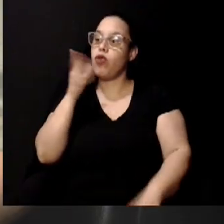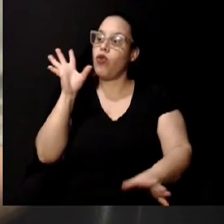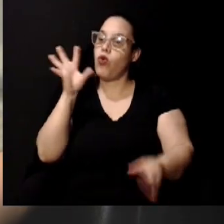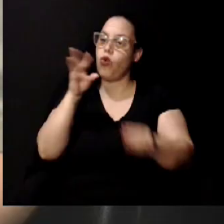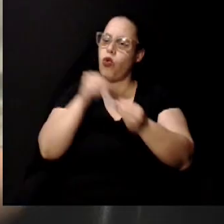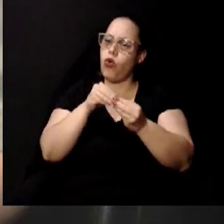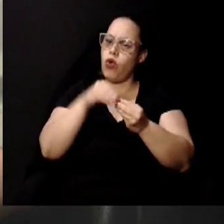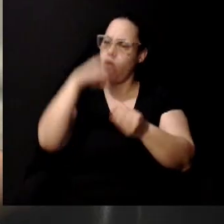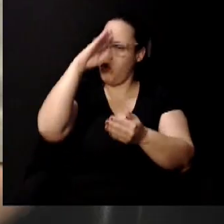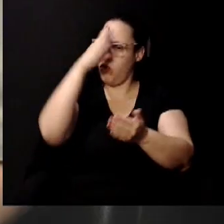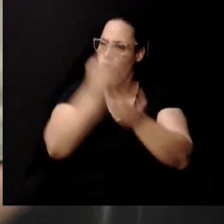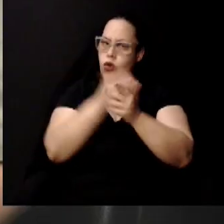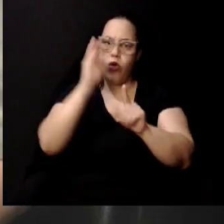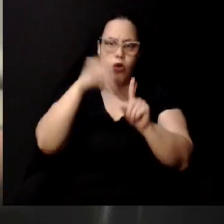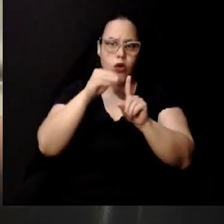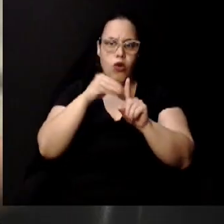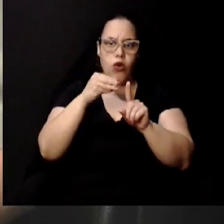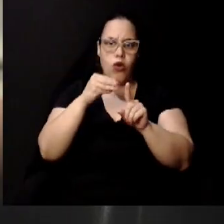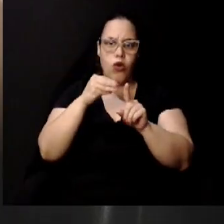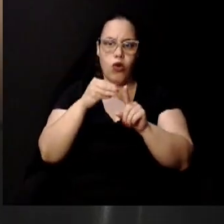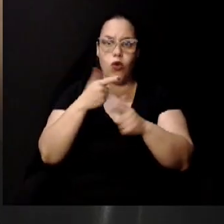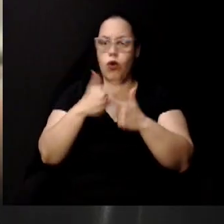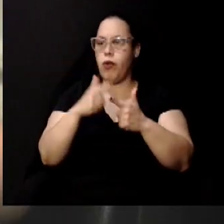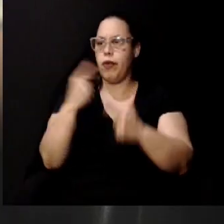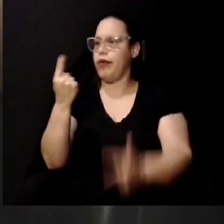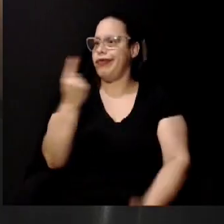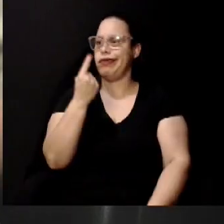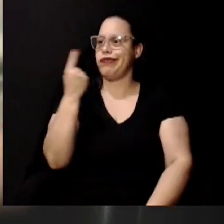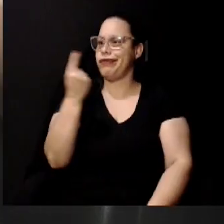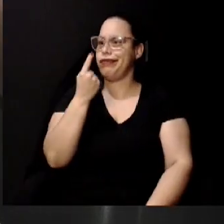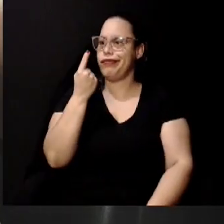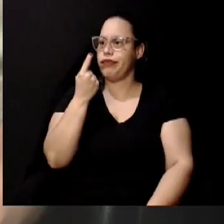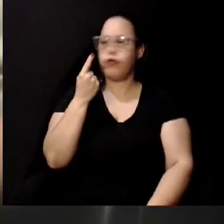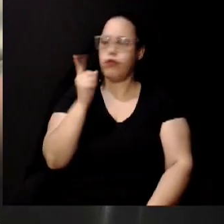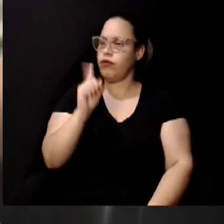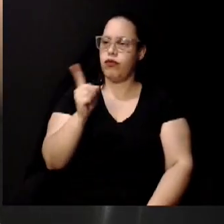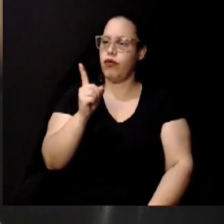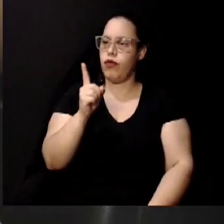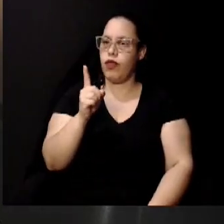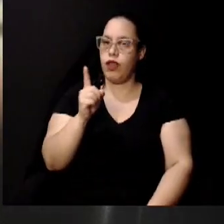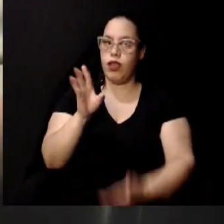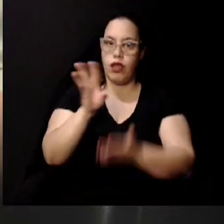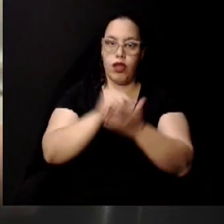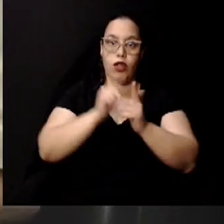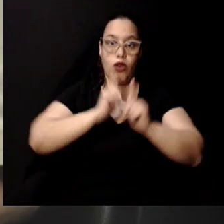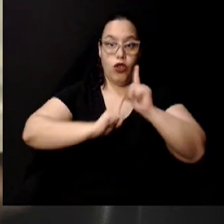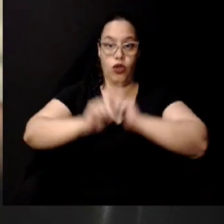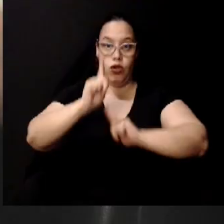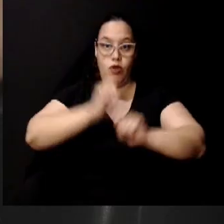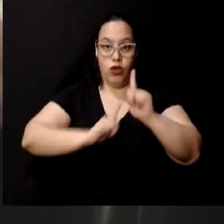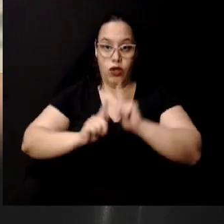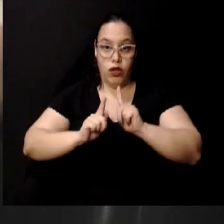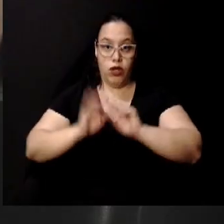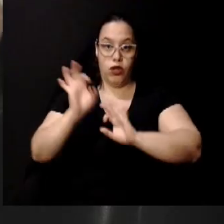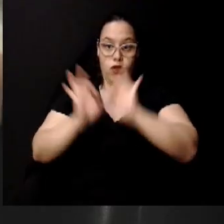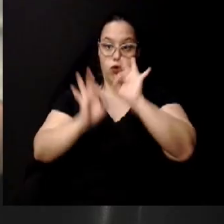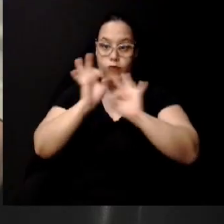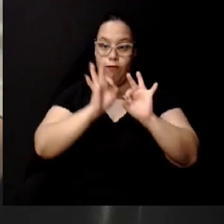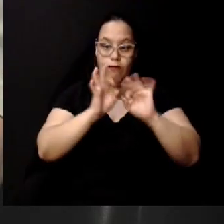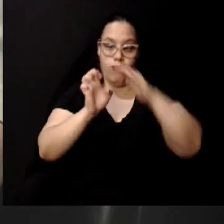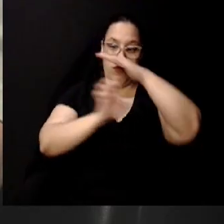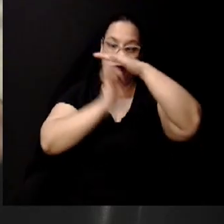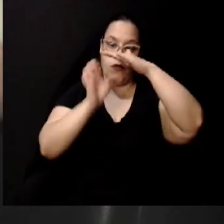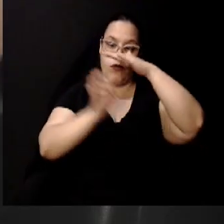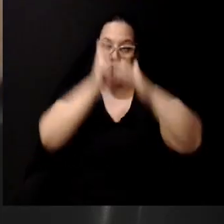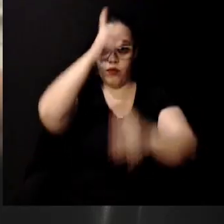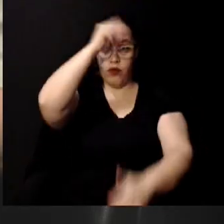assédio não é um problema individual. O assédio é um método de gestão, de organização. A Prefeitura Dário Saad,